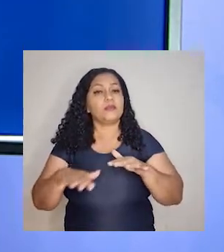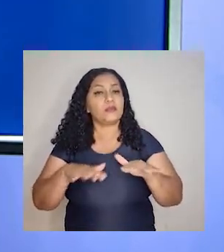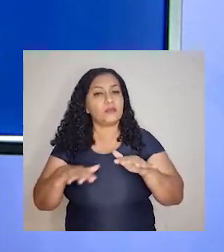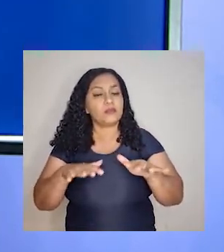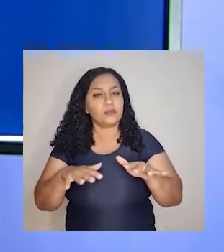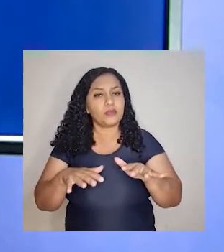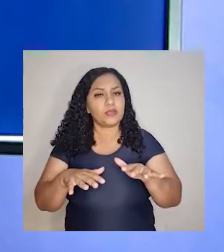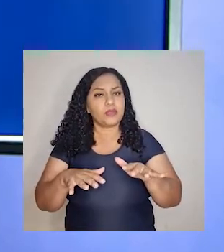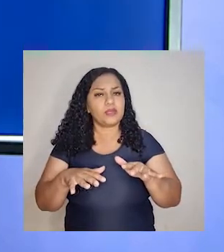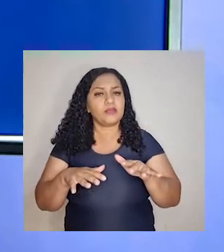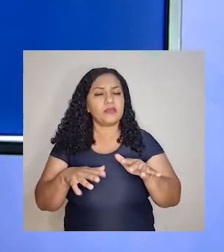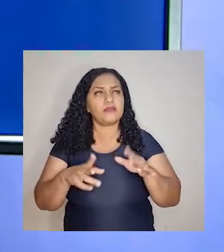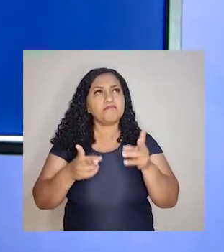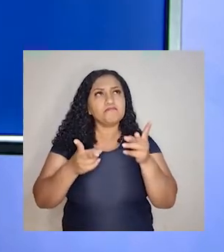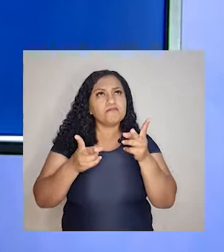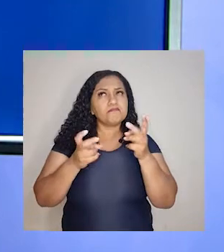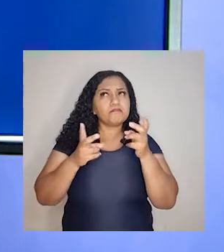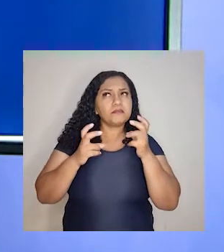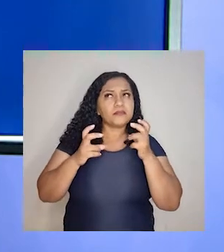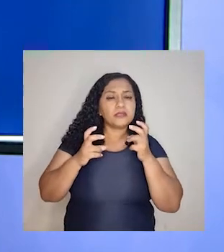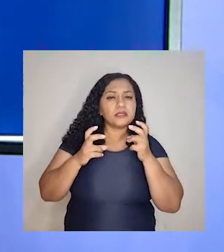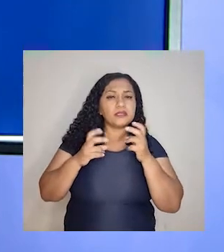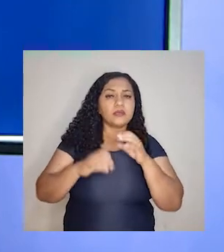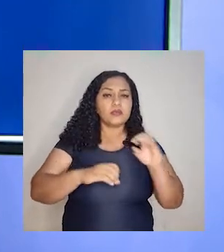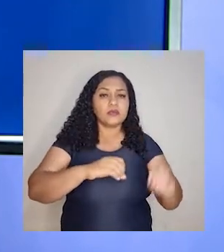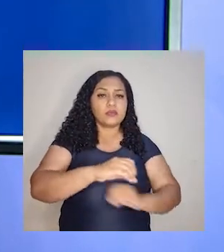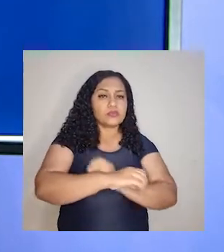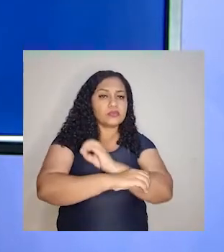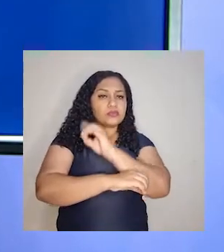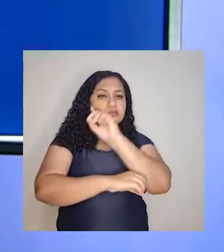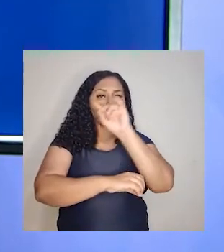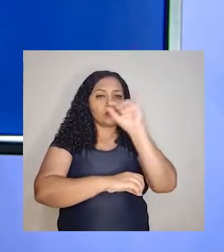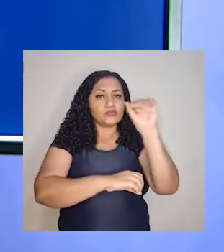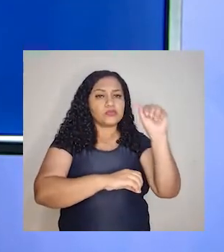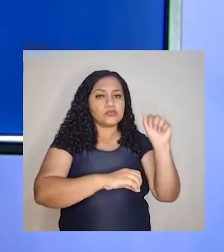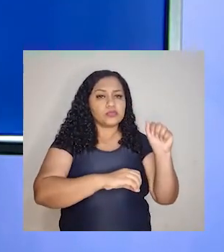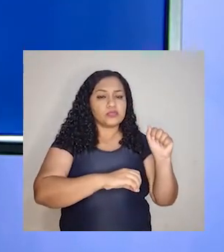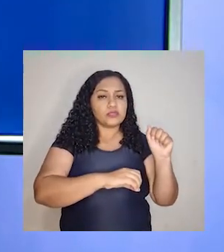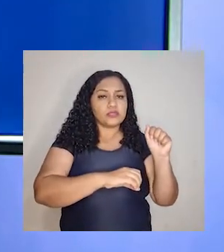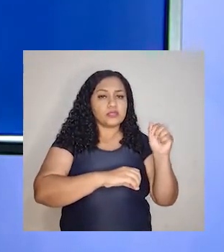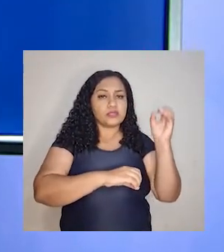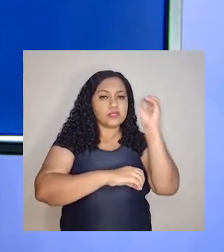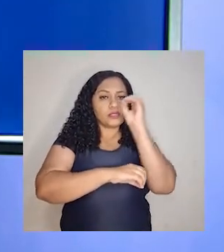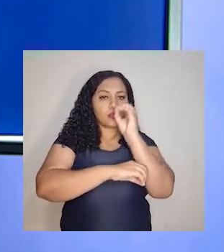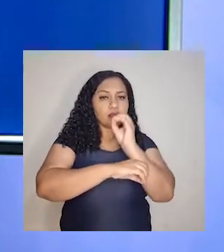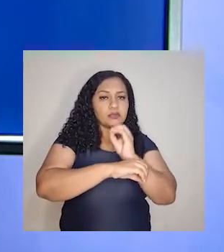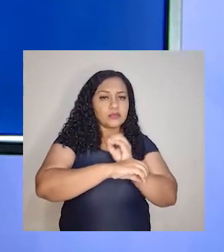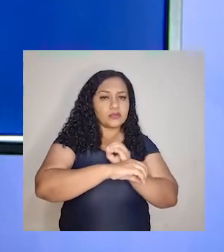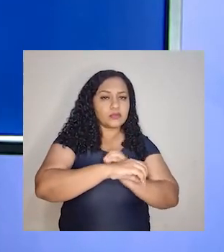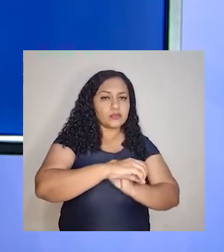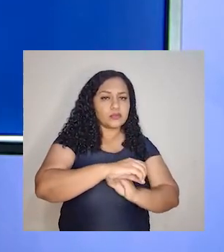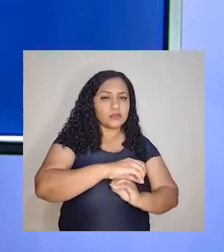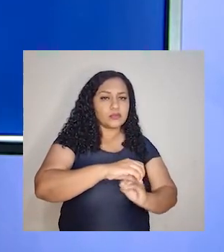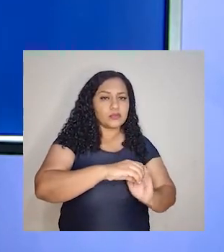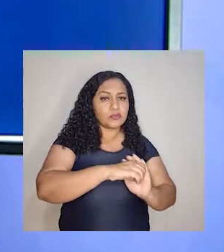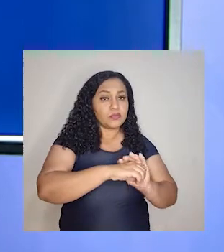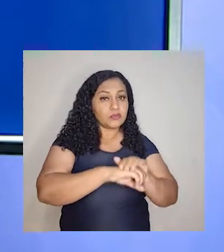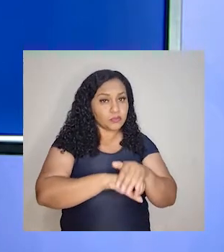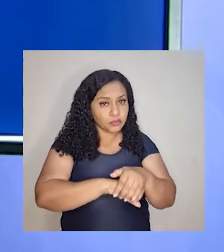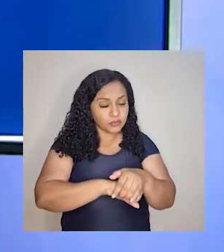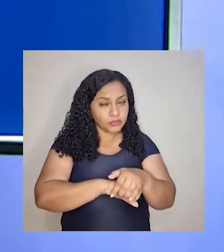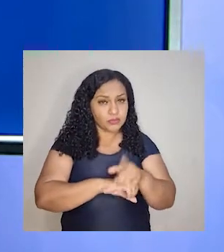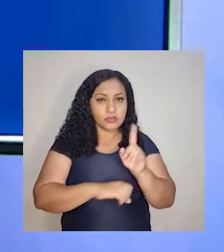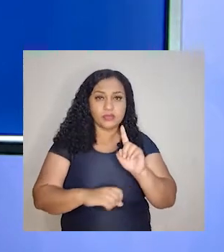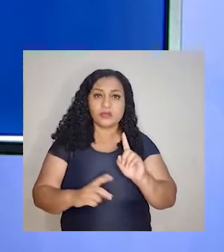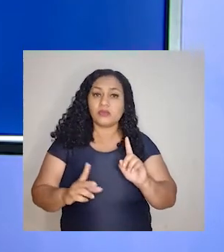Qual é o principal fenômeno que esse movimento faz a gente observar o dia e a noite só